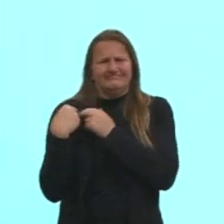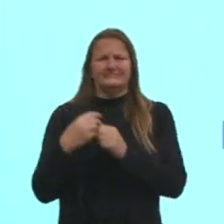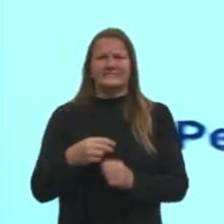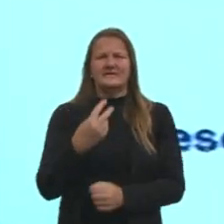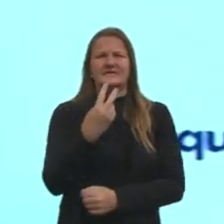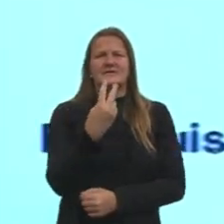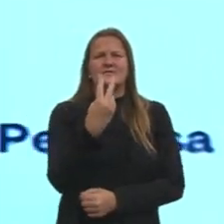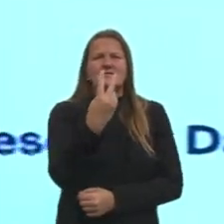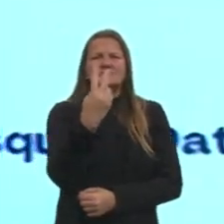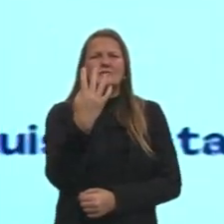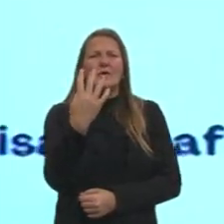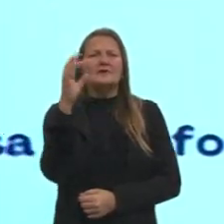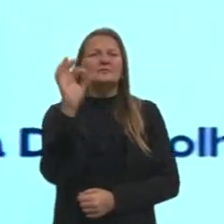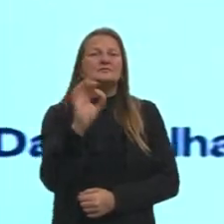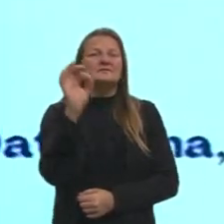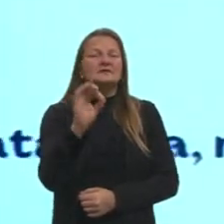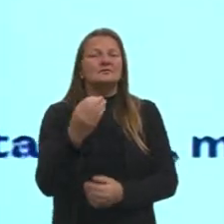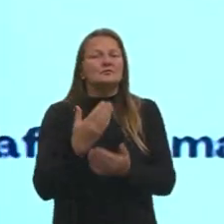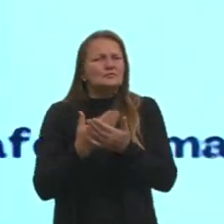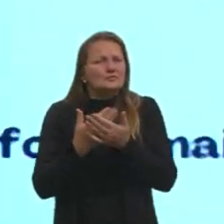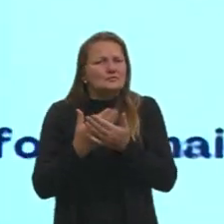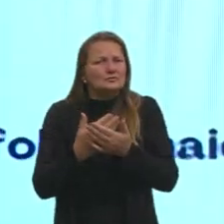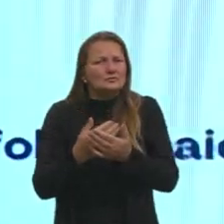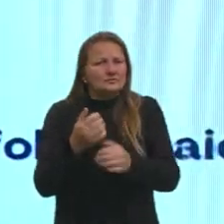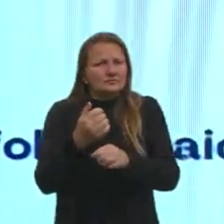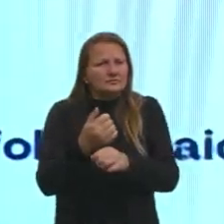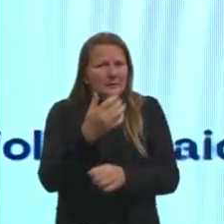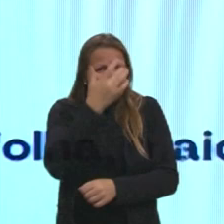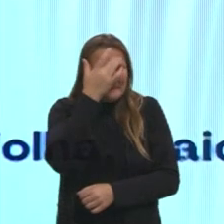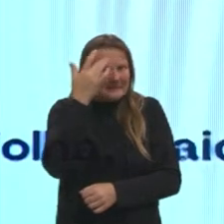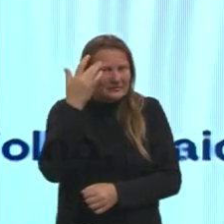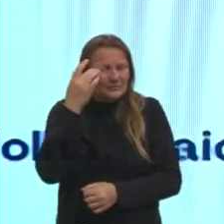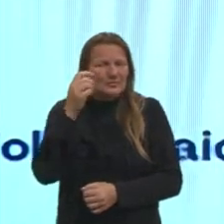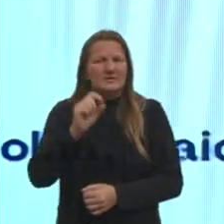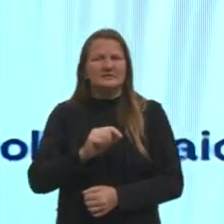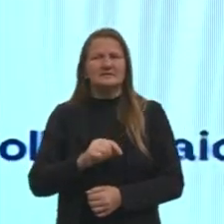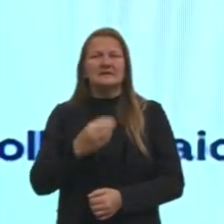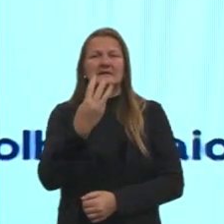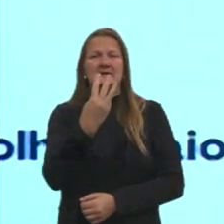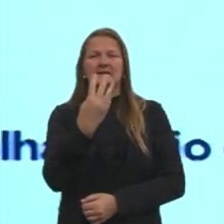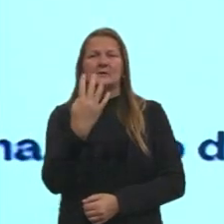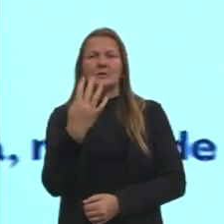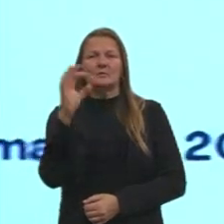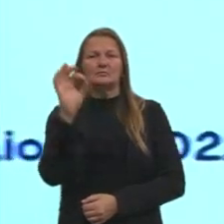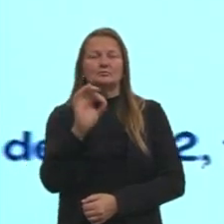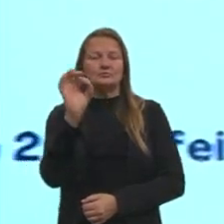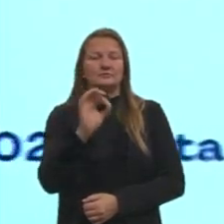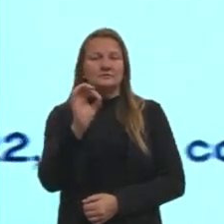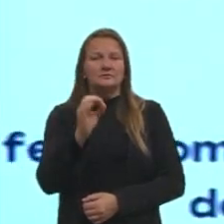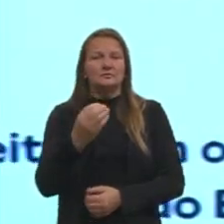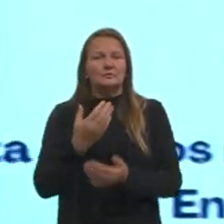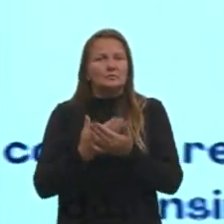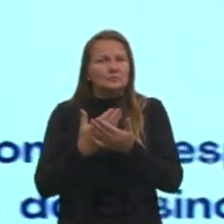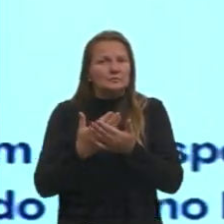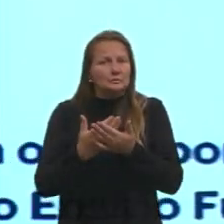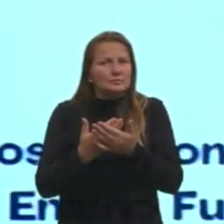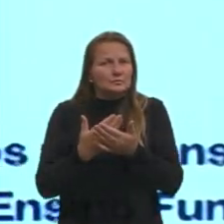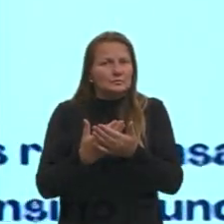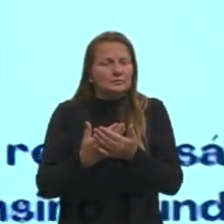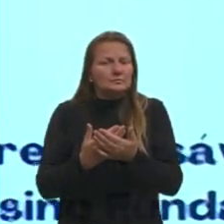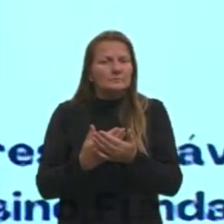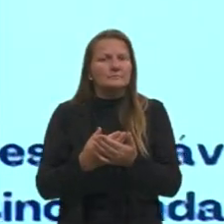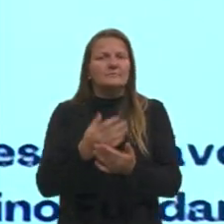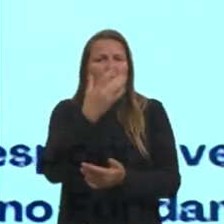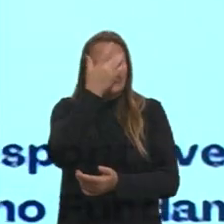24% dos Estudantes e também que 34% dos Estudantes possuem